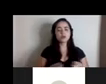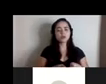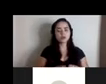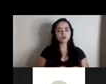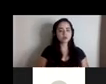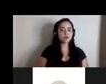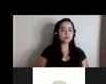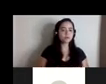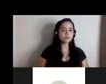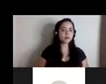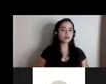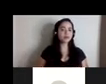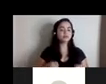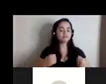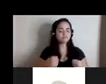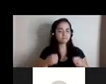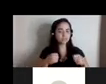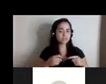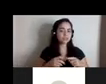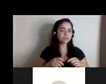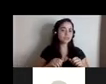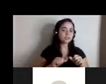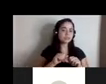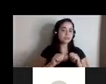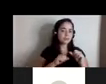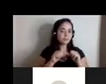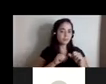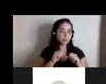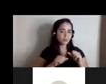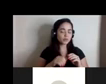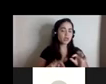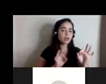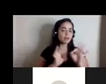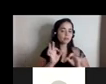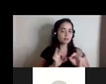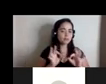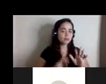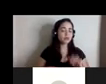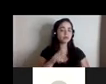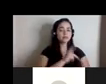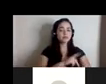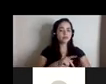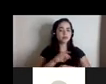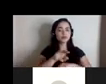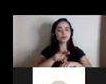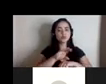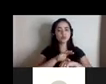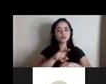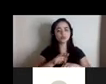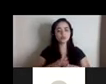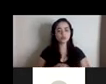impele a rever os nossos planos pedagógicos de cursos profissionais, conceber